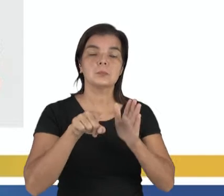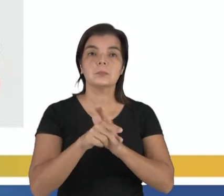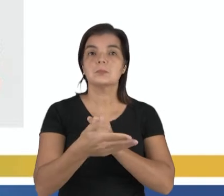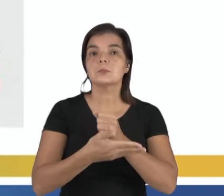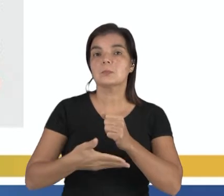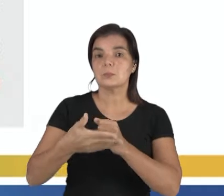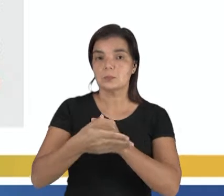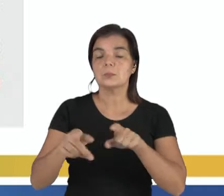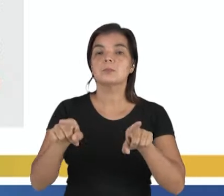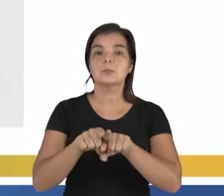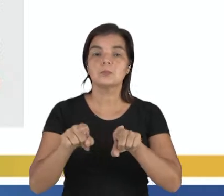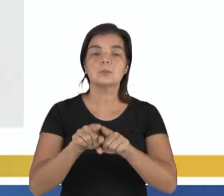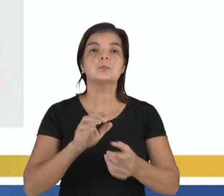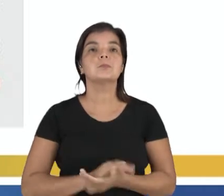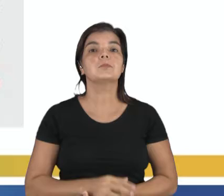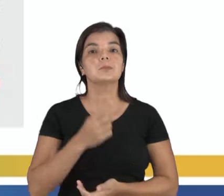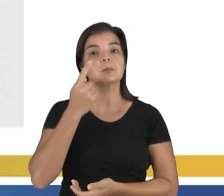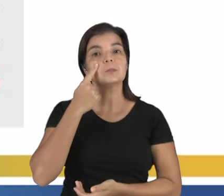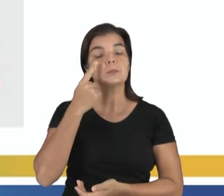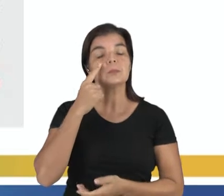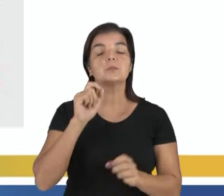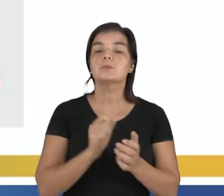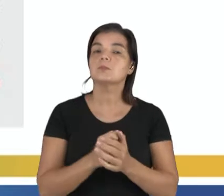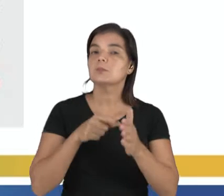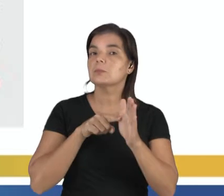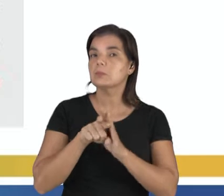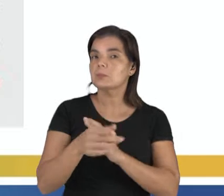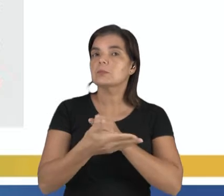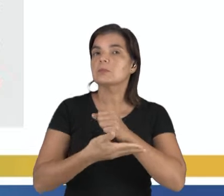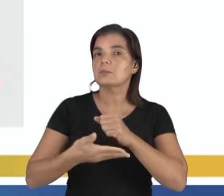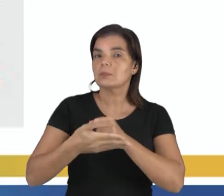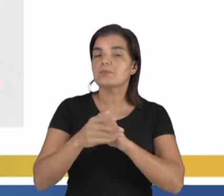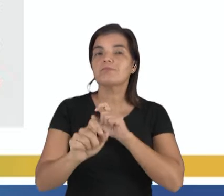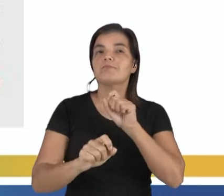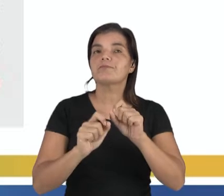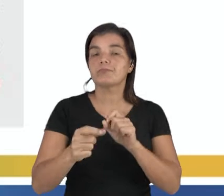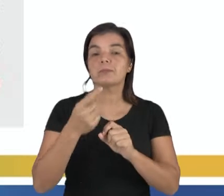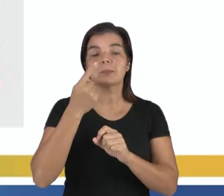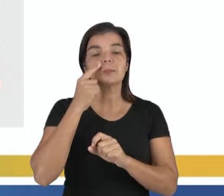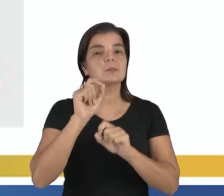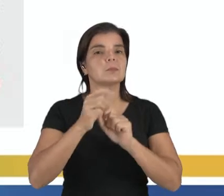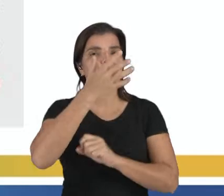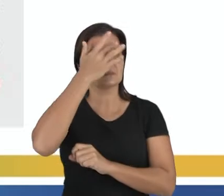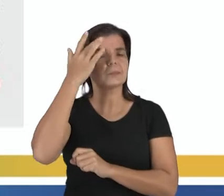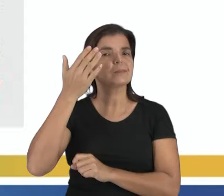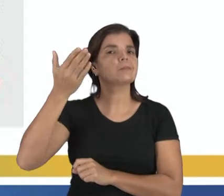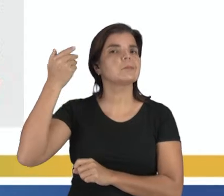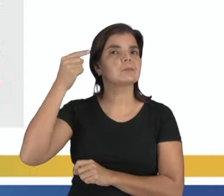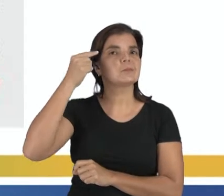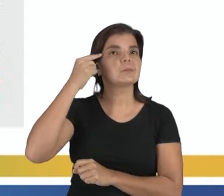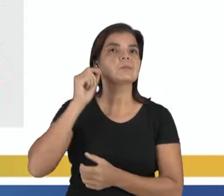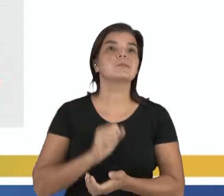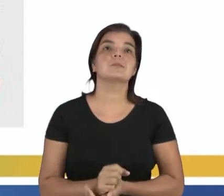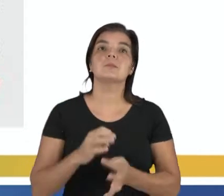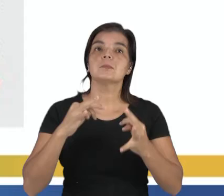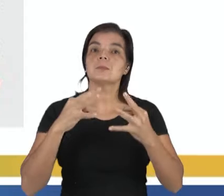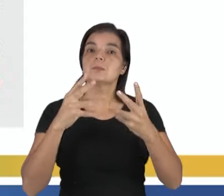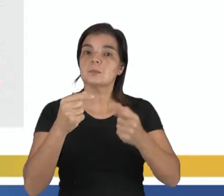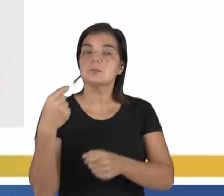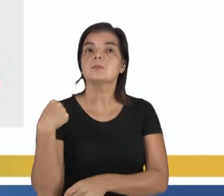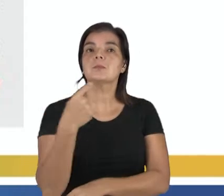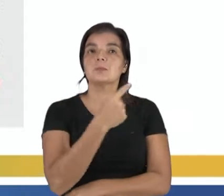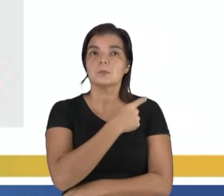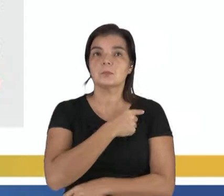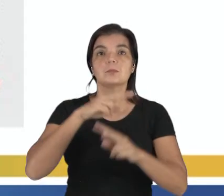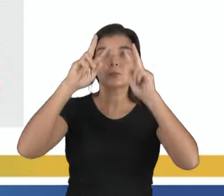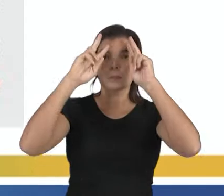bases do absolutismo, né? Então, a gente só tem uma perguntinha básica aí que a gente imagina que as pessoas da época pensavam, né? Se todos nós